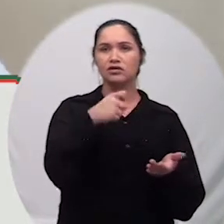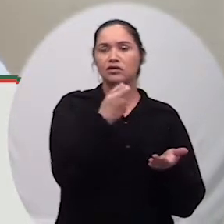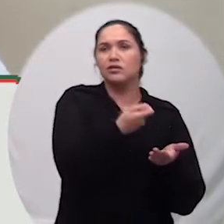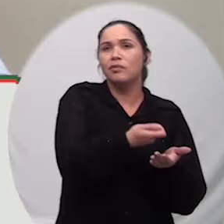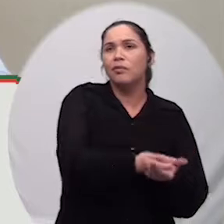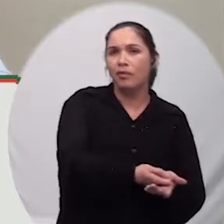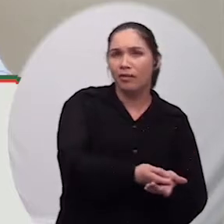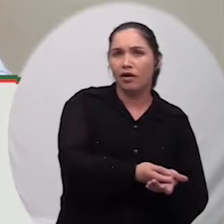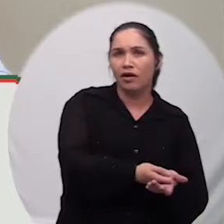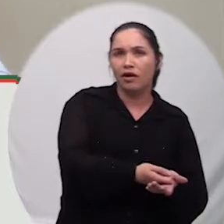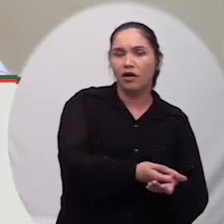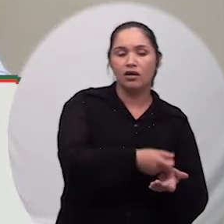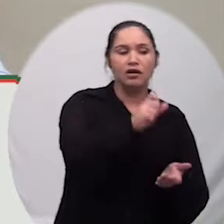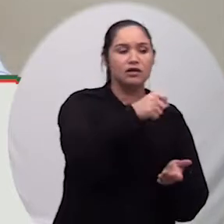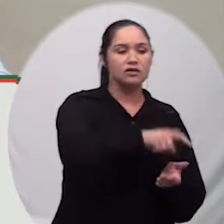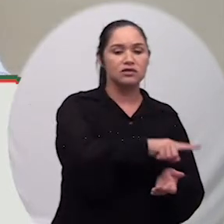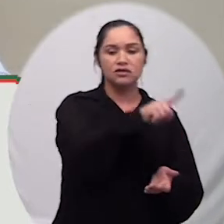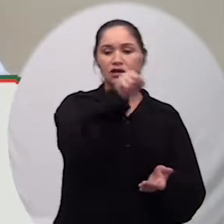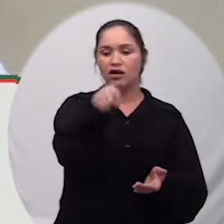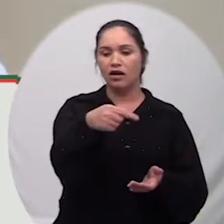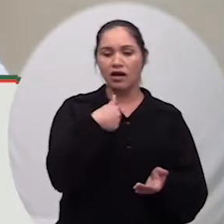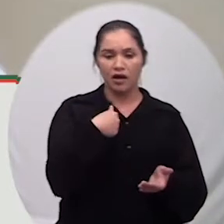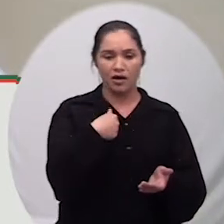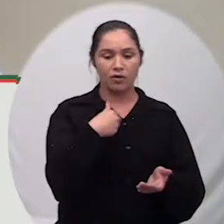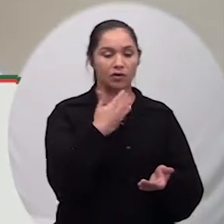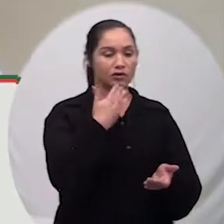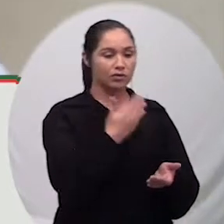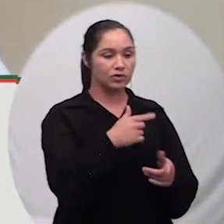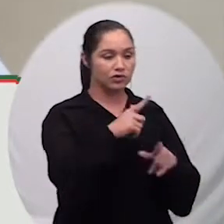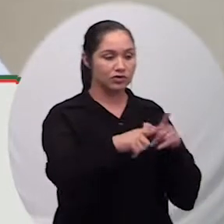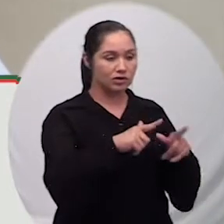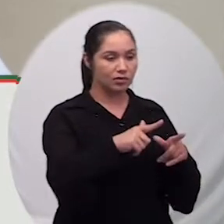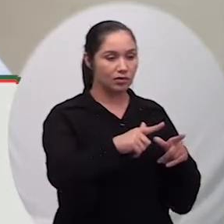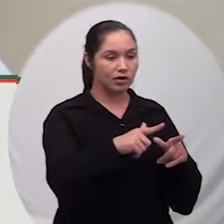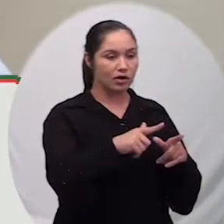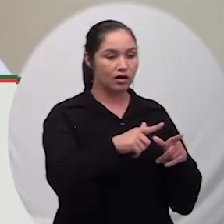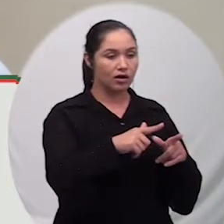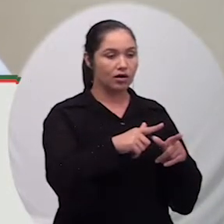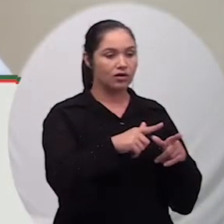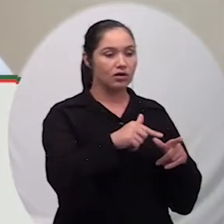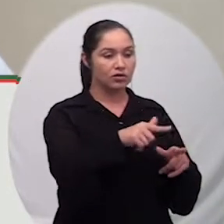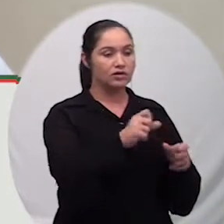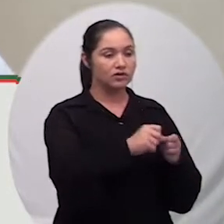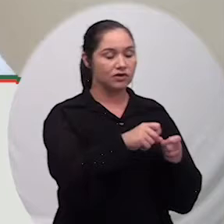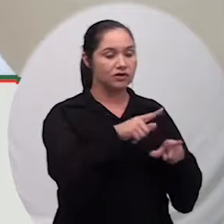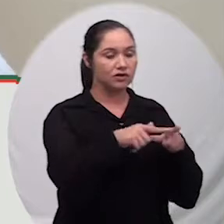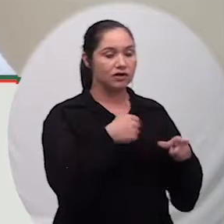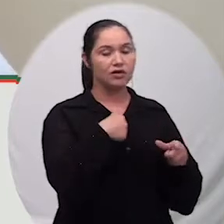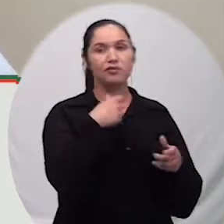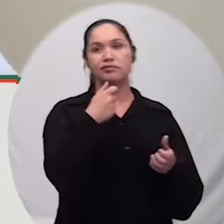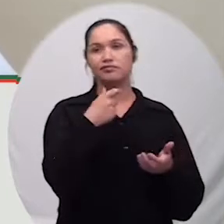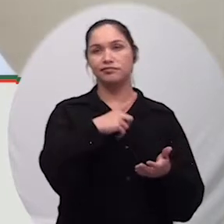tributário, realmente. Porque uma vez eu fui ao cartório, inclusive, fazer o serviço e quando eu vi a taxa